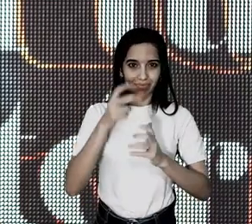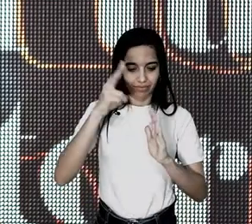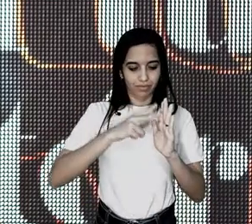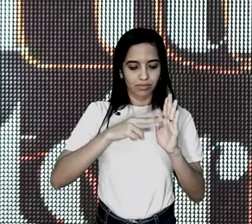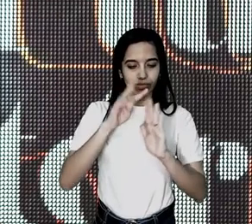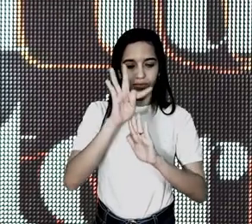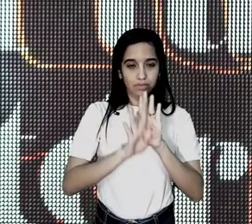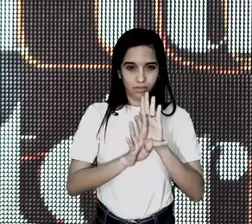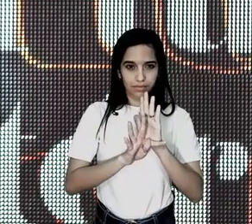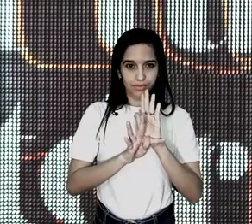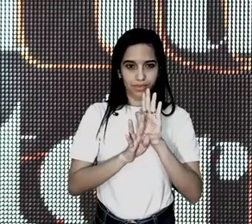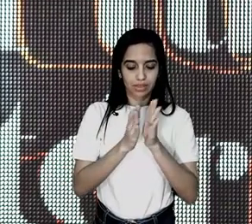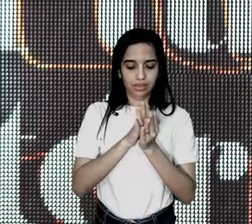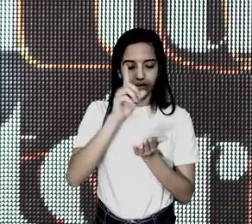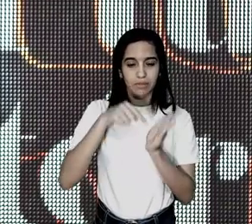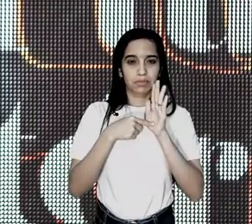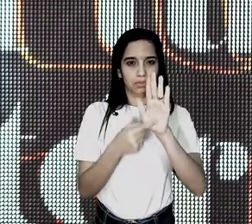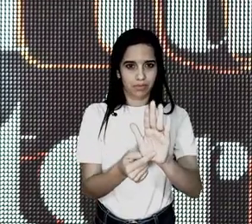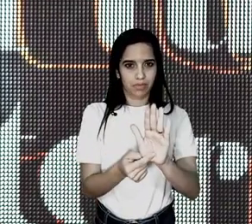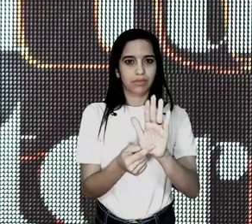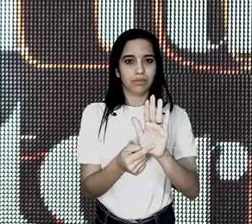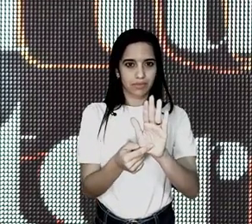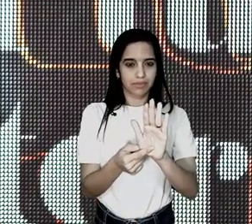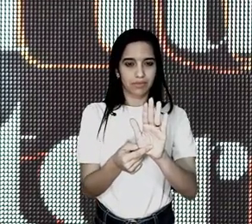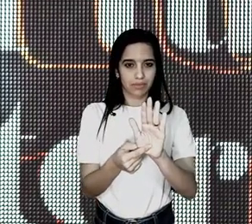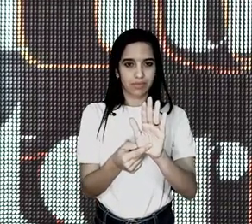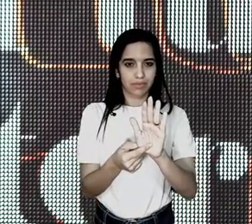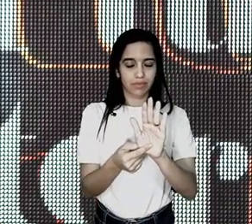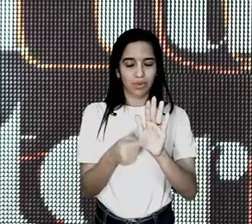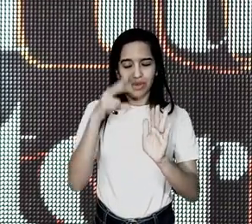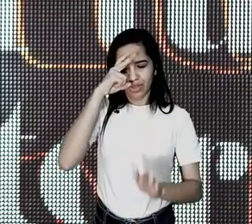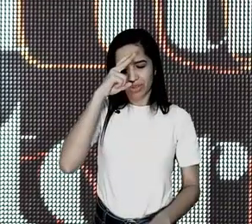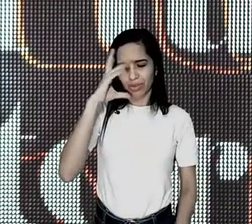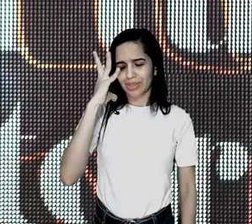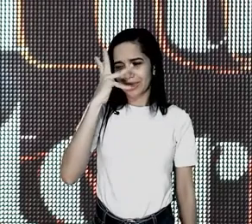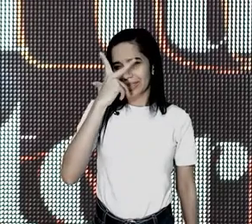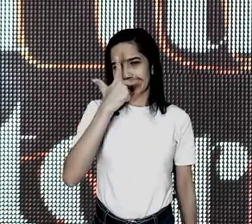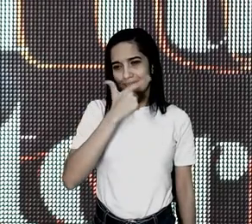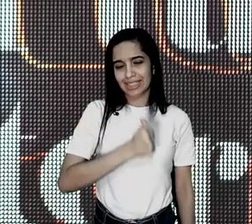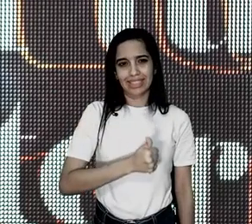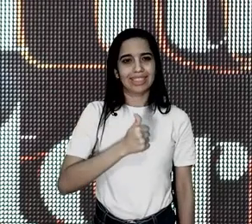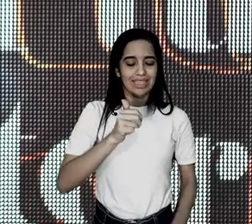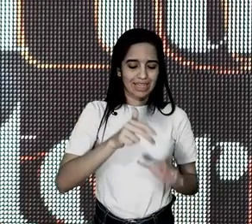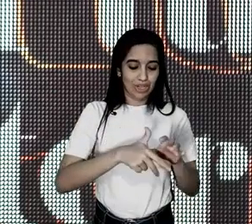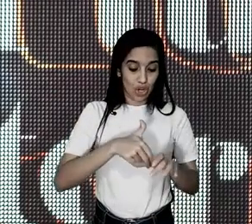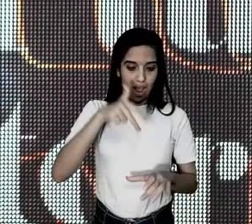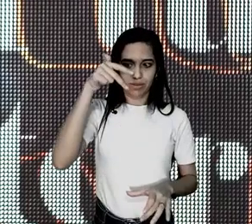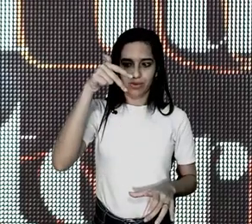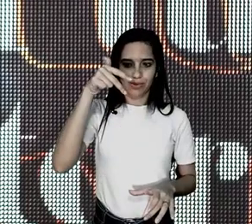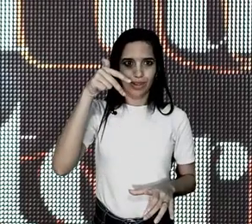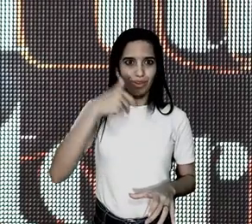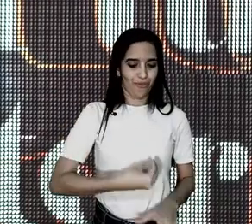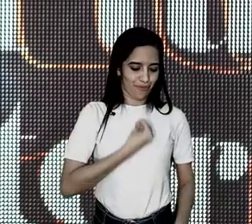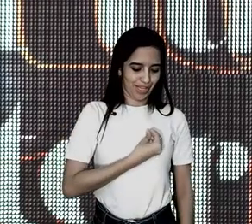texto da Palavra de Deus e é onde nós vamos meditar hoje, em uma história linda de ressurreição. E se eu contasse de trás